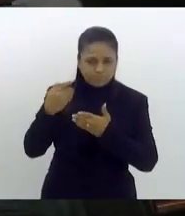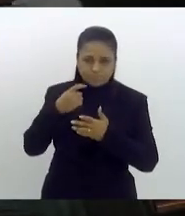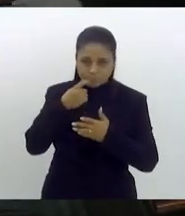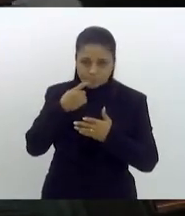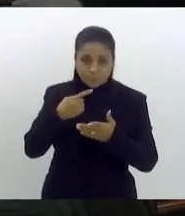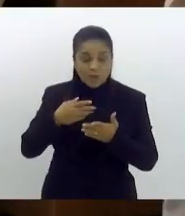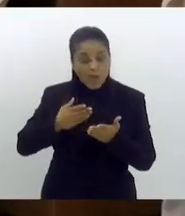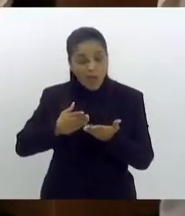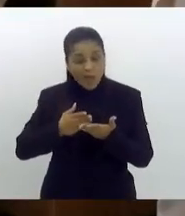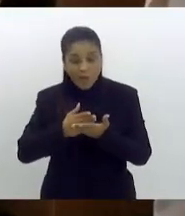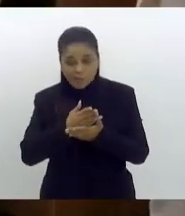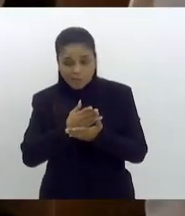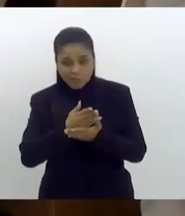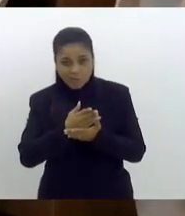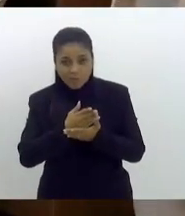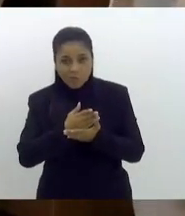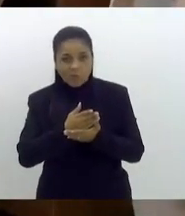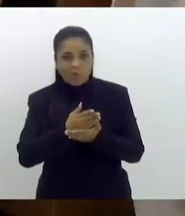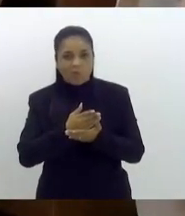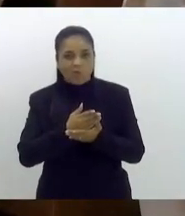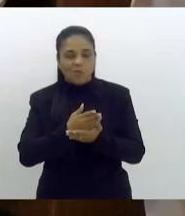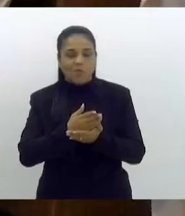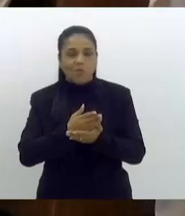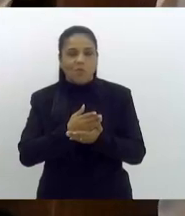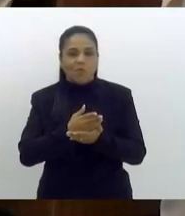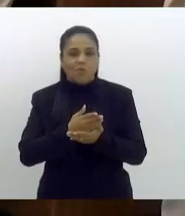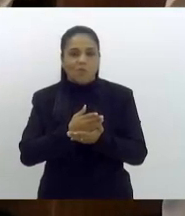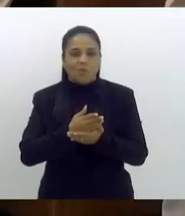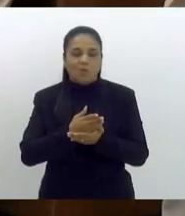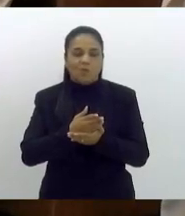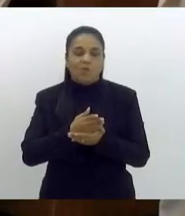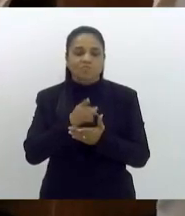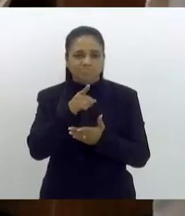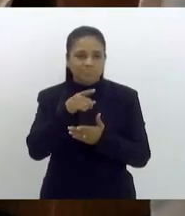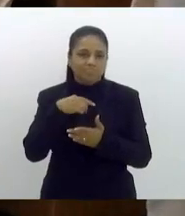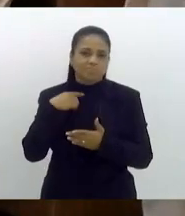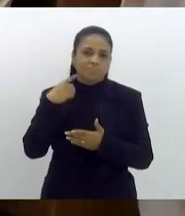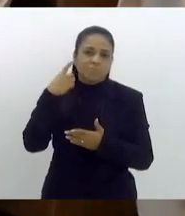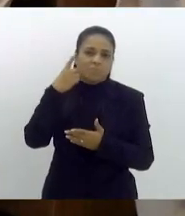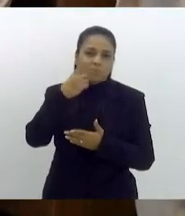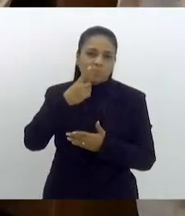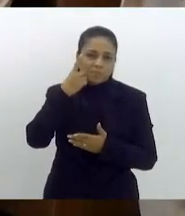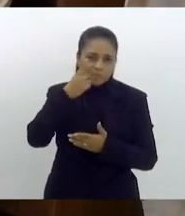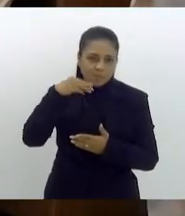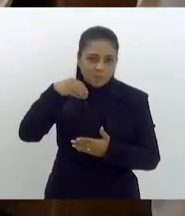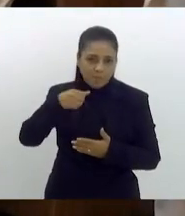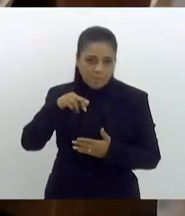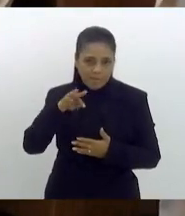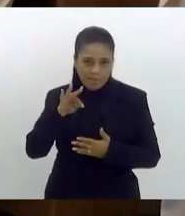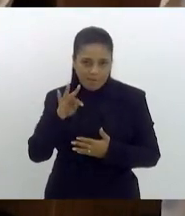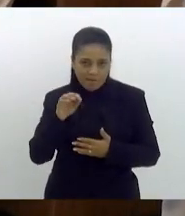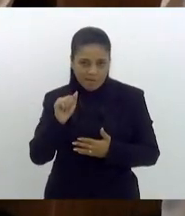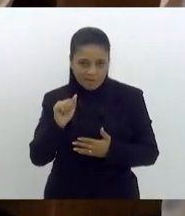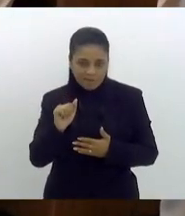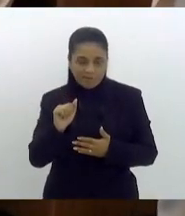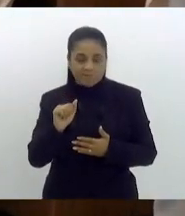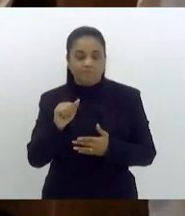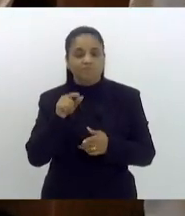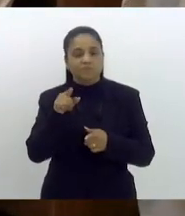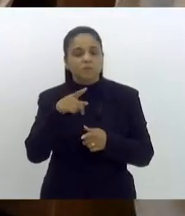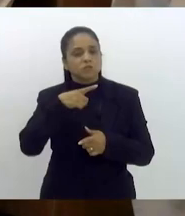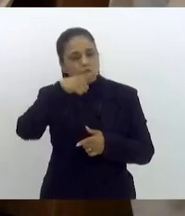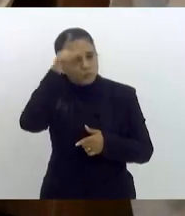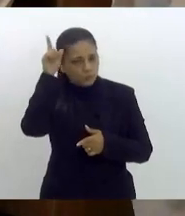aprovou deputada Marta Rocha vossa excelência acompanhou comentou comigo também Deputado Luiz Paulo